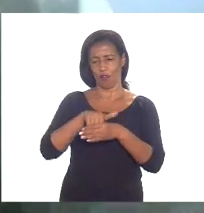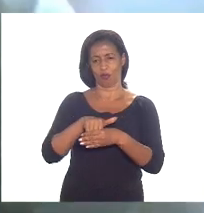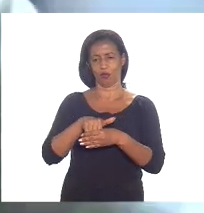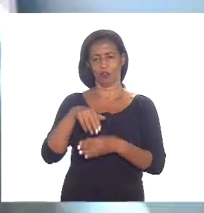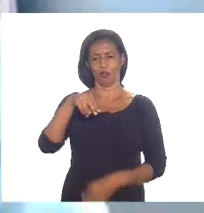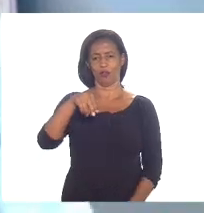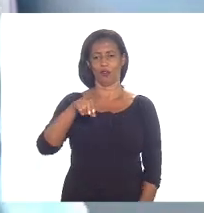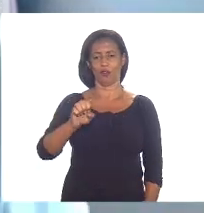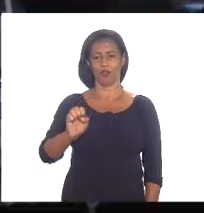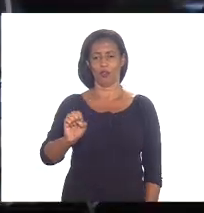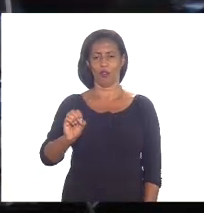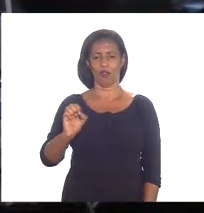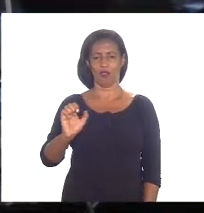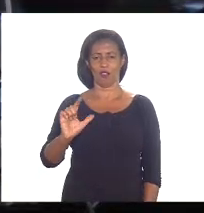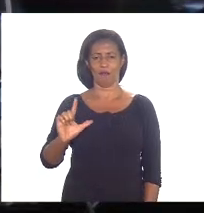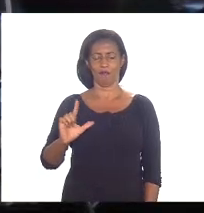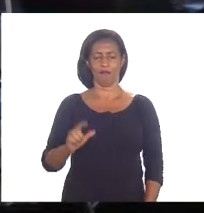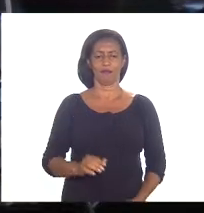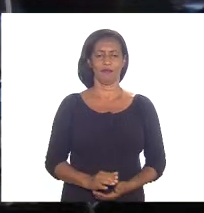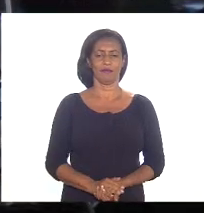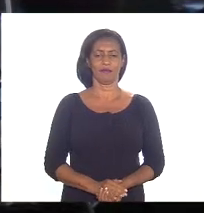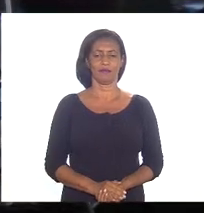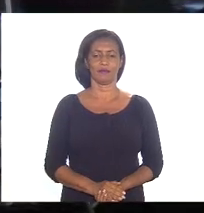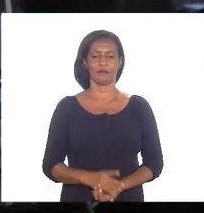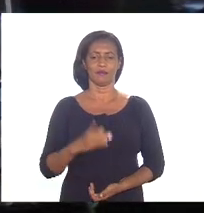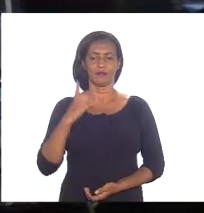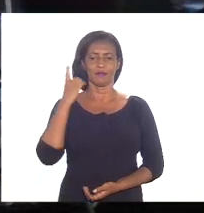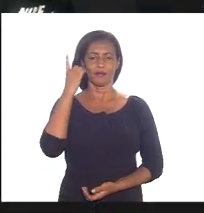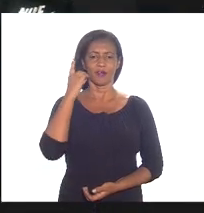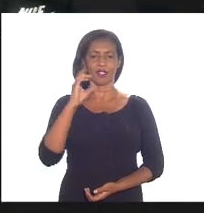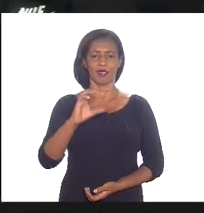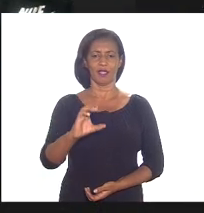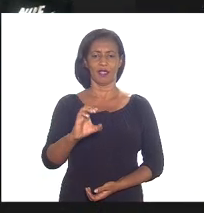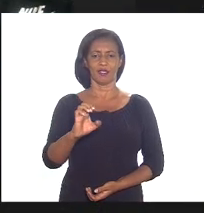Carvalho. Deputada Célia Jordão.